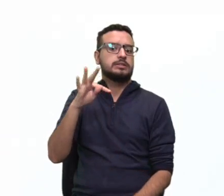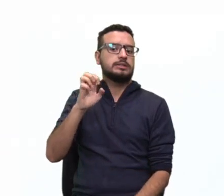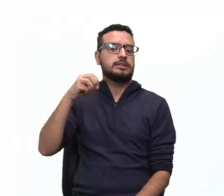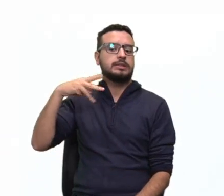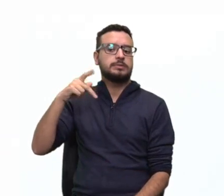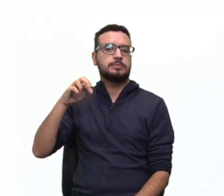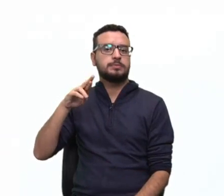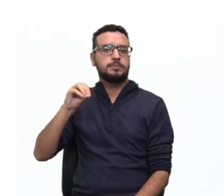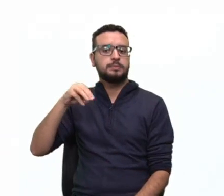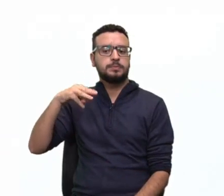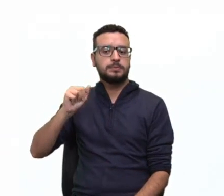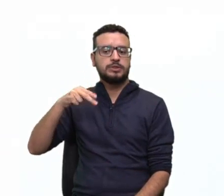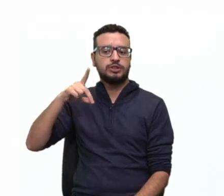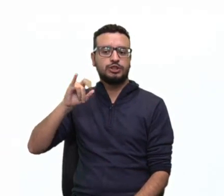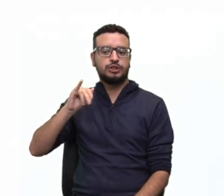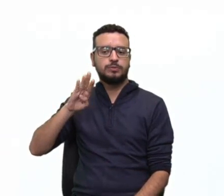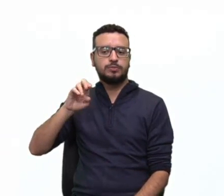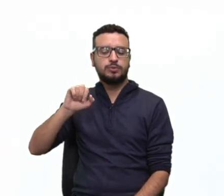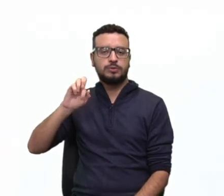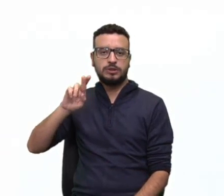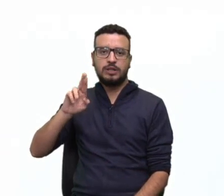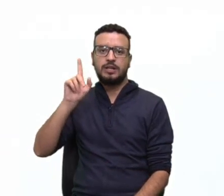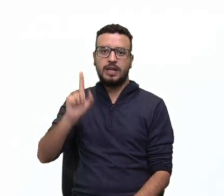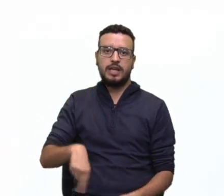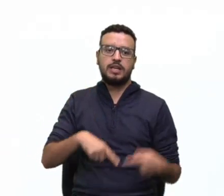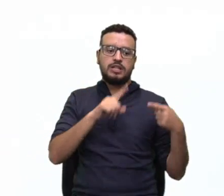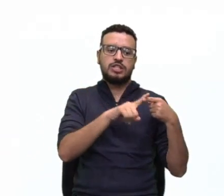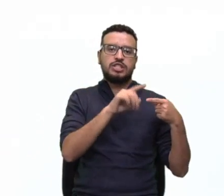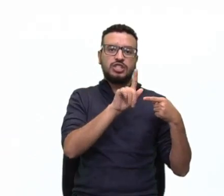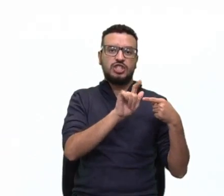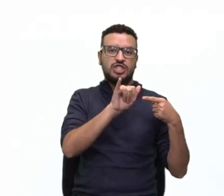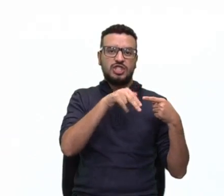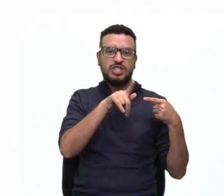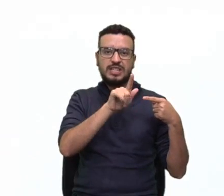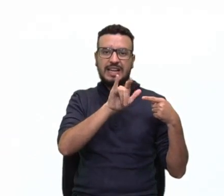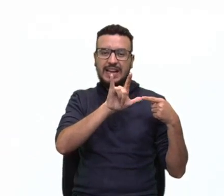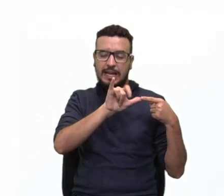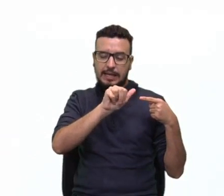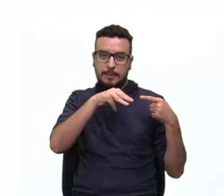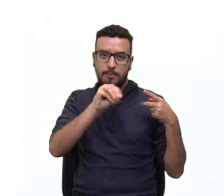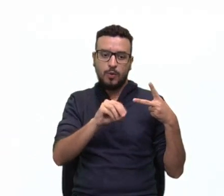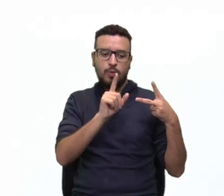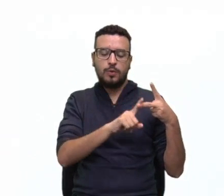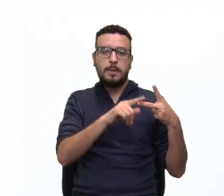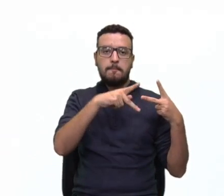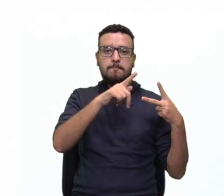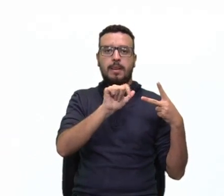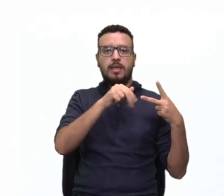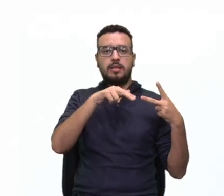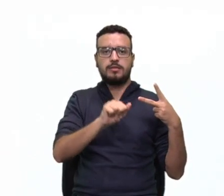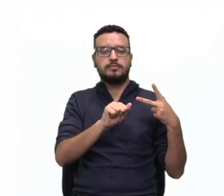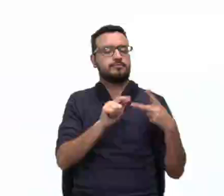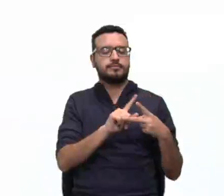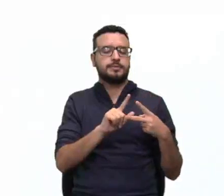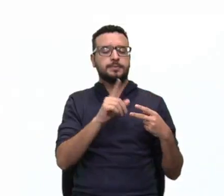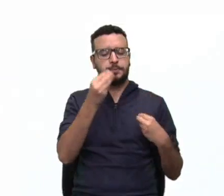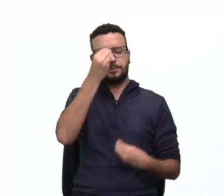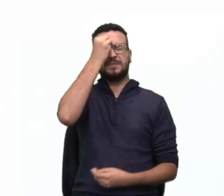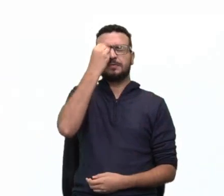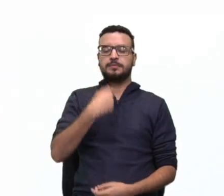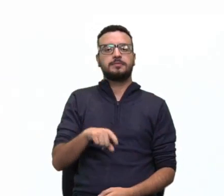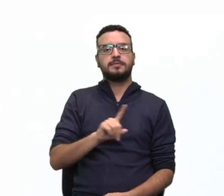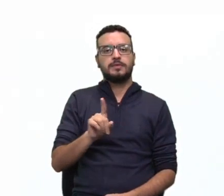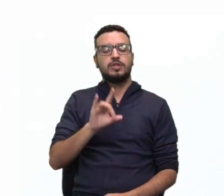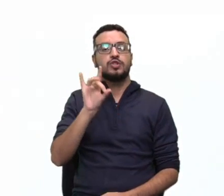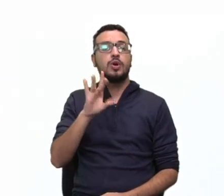é em gínglimo ou plana. Mas eu quero que você saiba que a articulação temporomandibular, ela liga